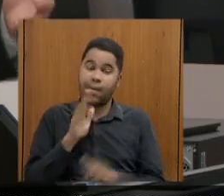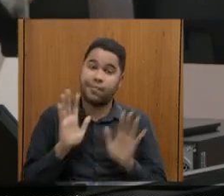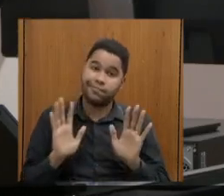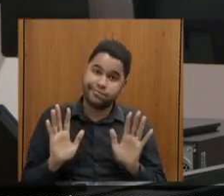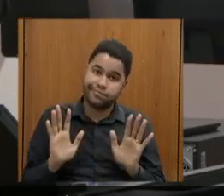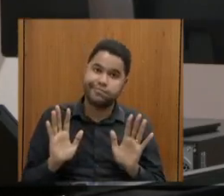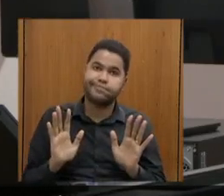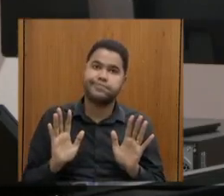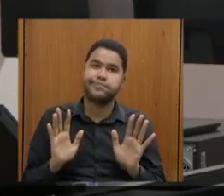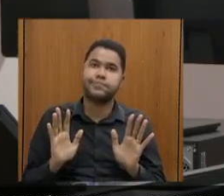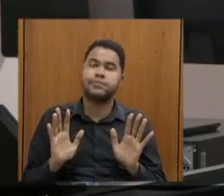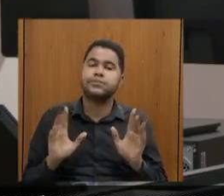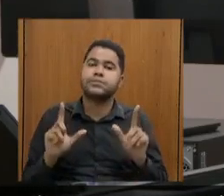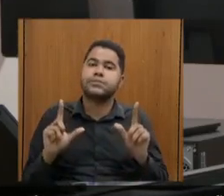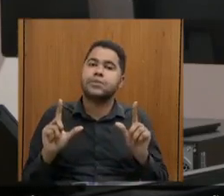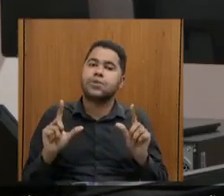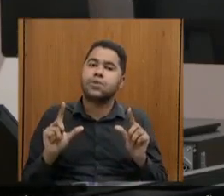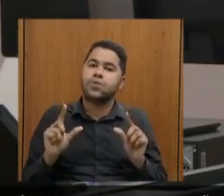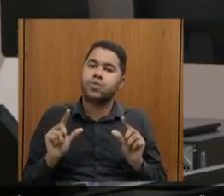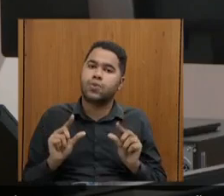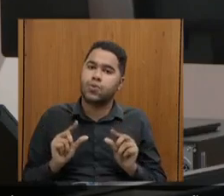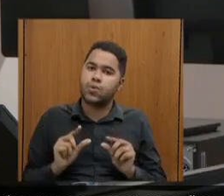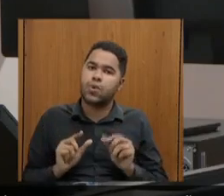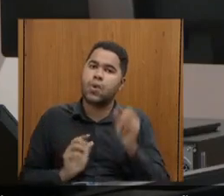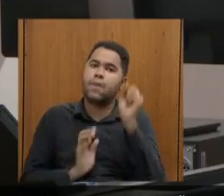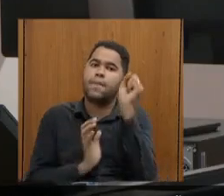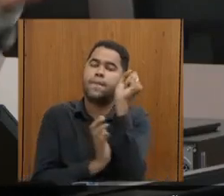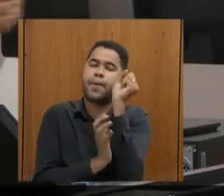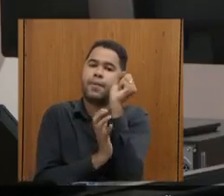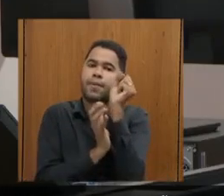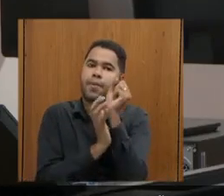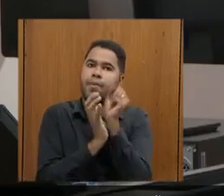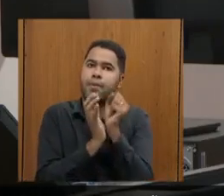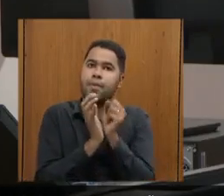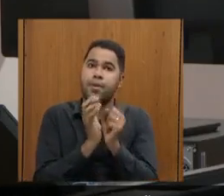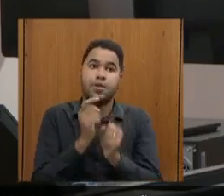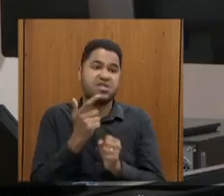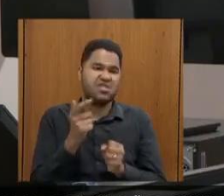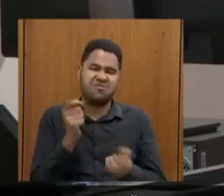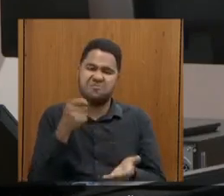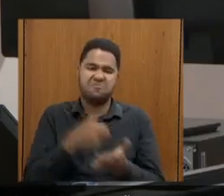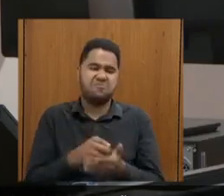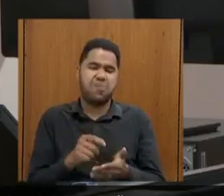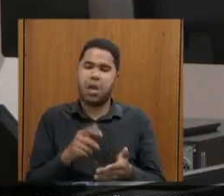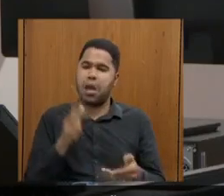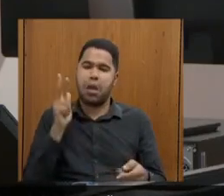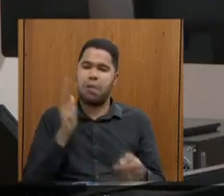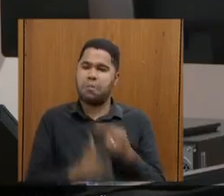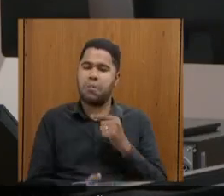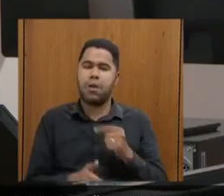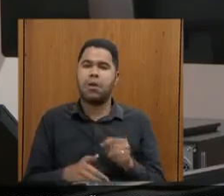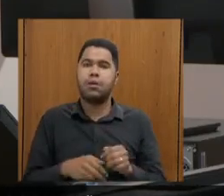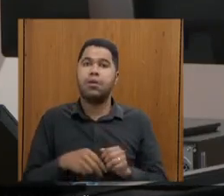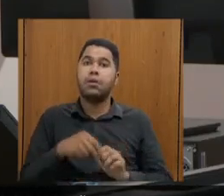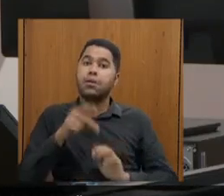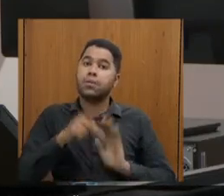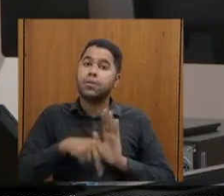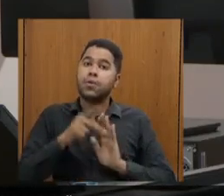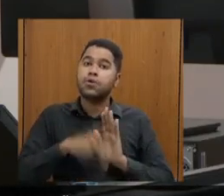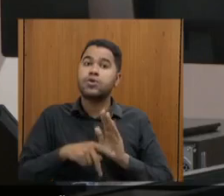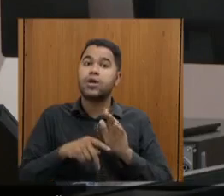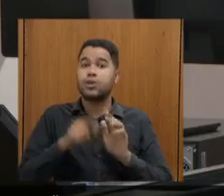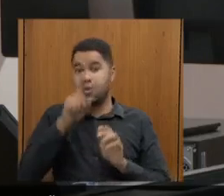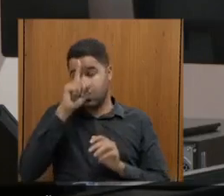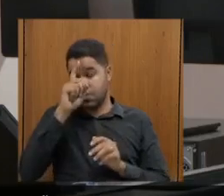mas aí diminuir essa questão da burocracia a não se a conta não tiver em dia não não botamos um projeto que as vezes não